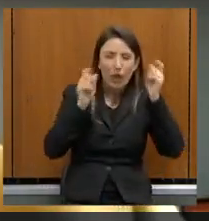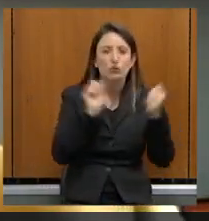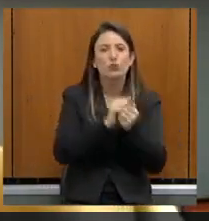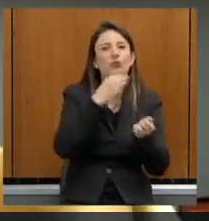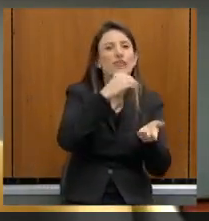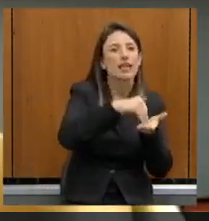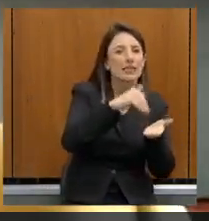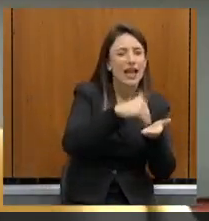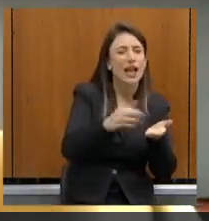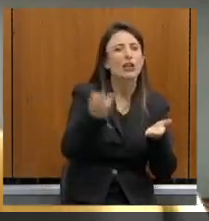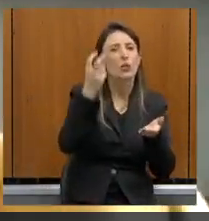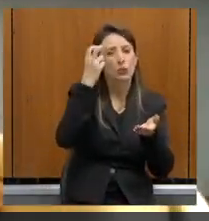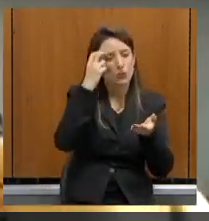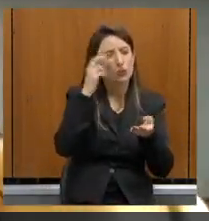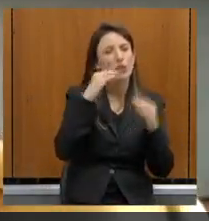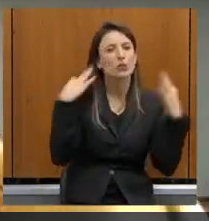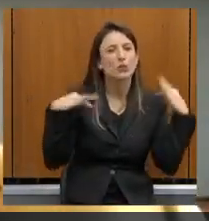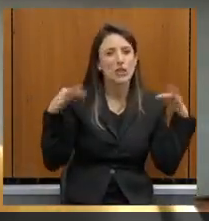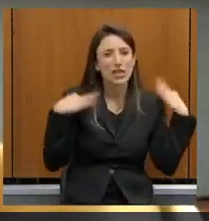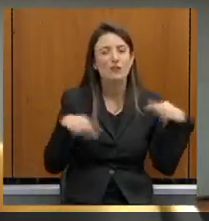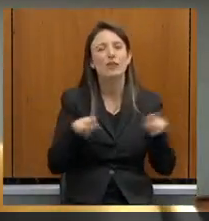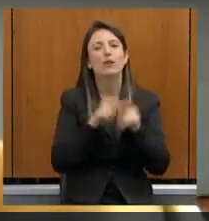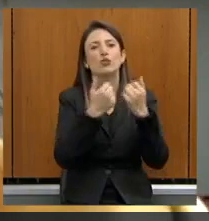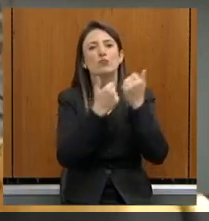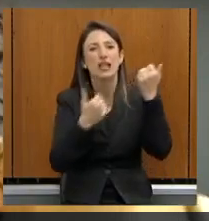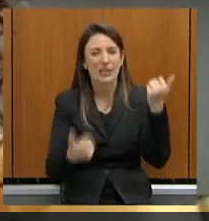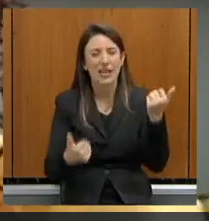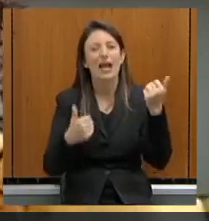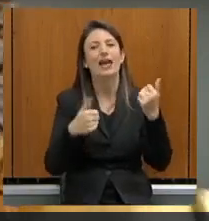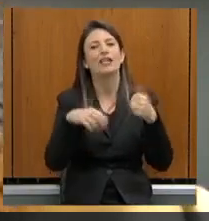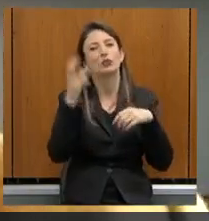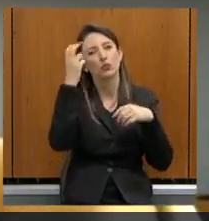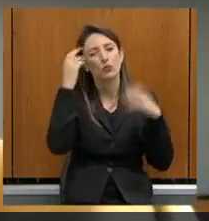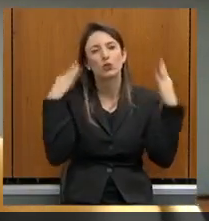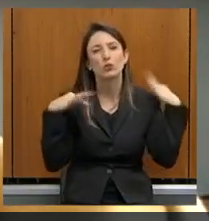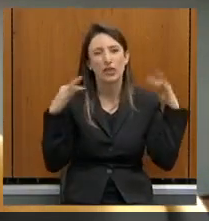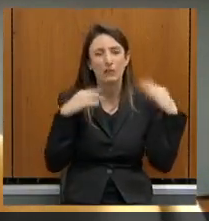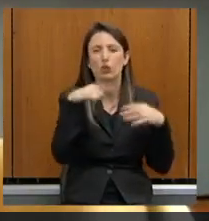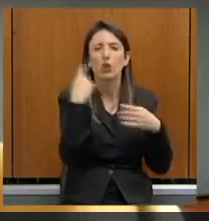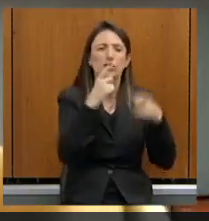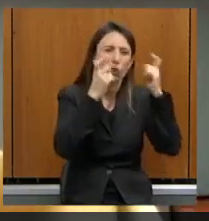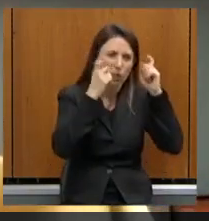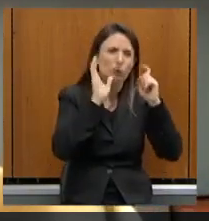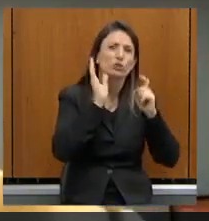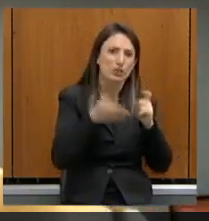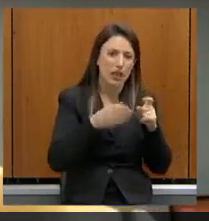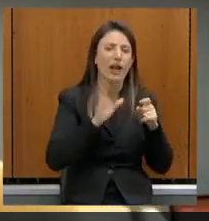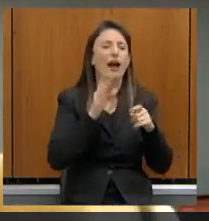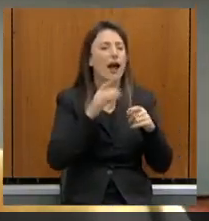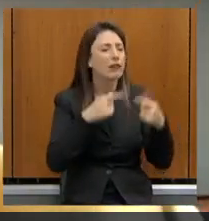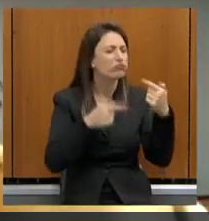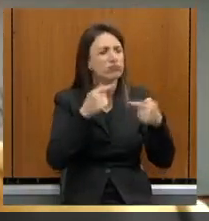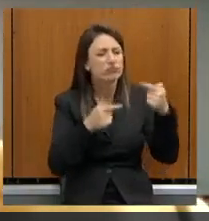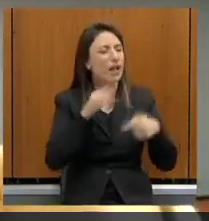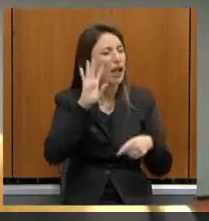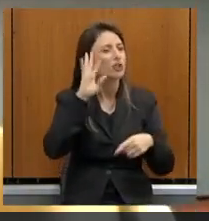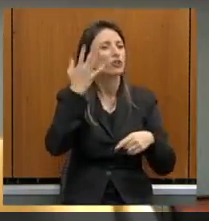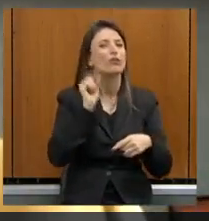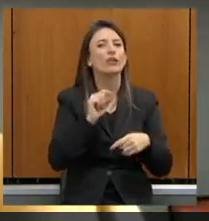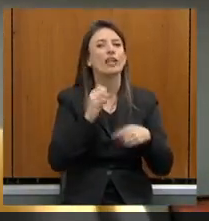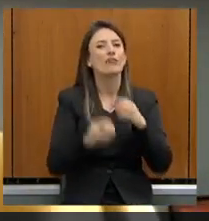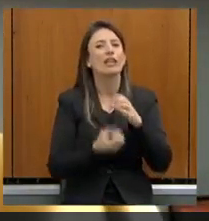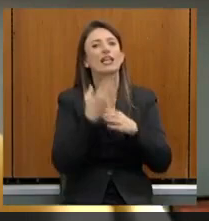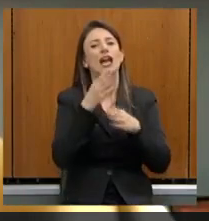Turismo, a subsecretaria de Turismo, ficou definido nessa reunião a criação de um grupo de trabalho para elaborar a